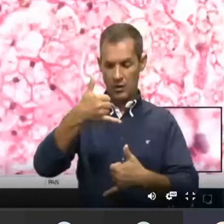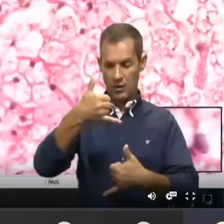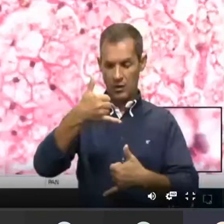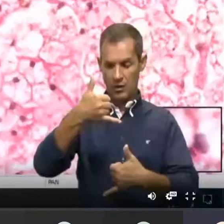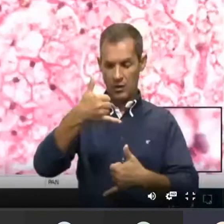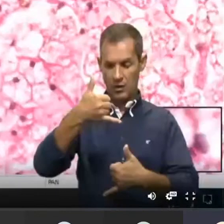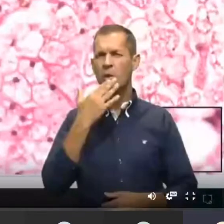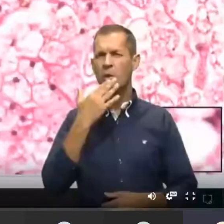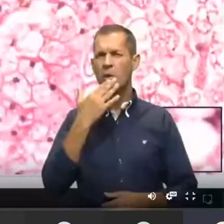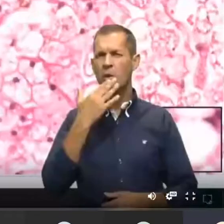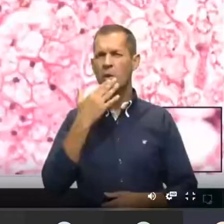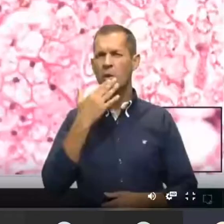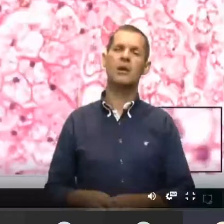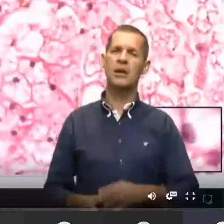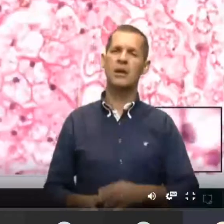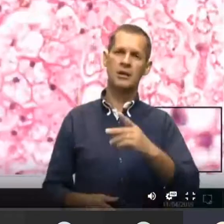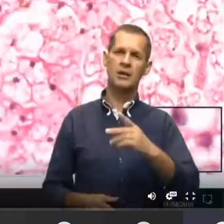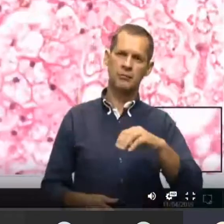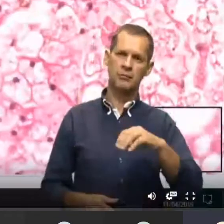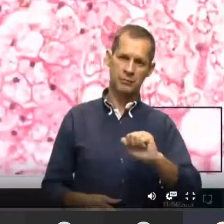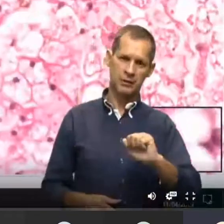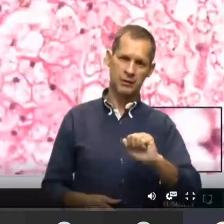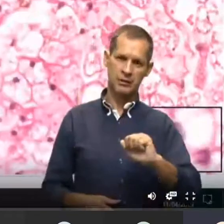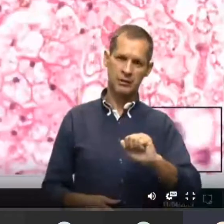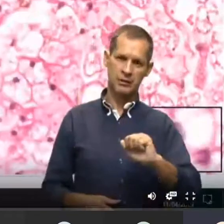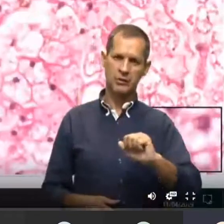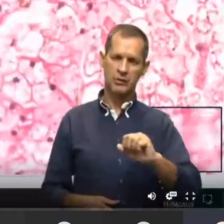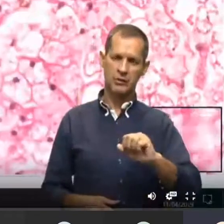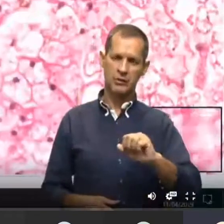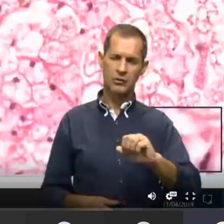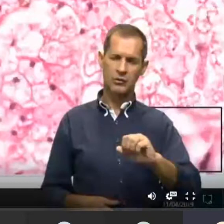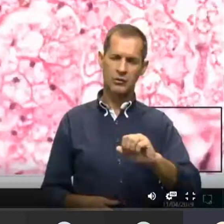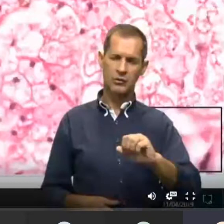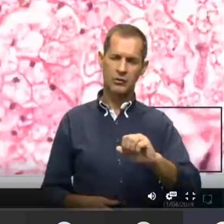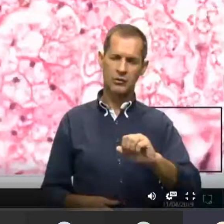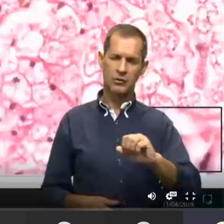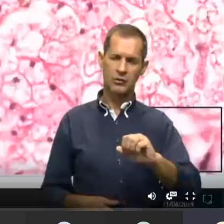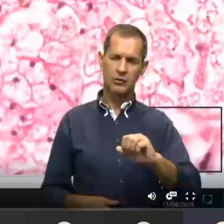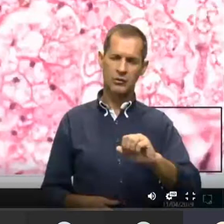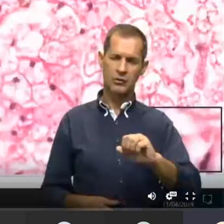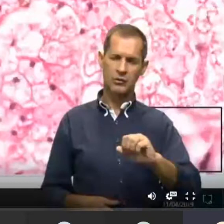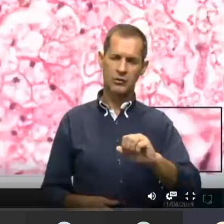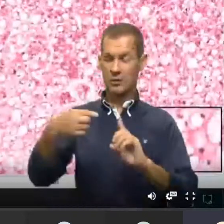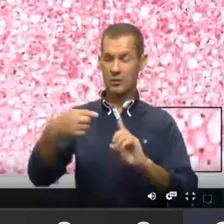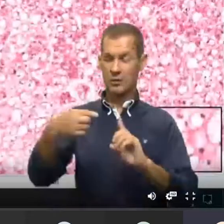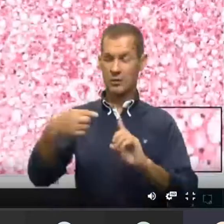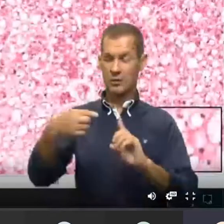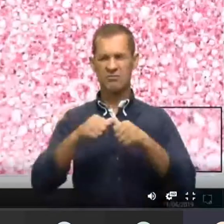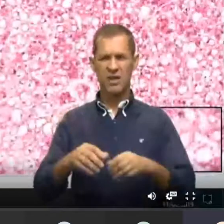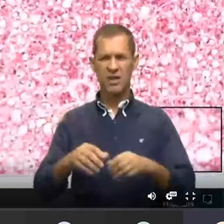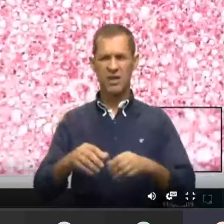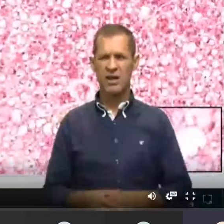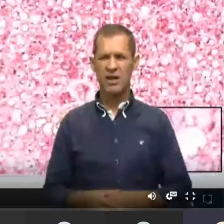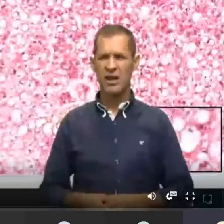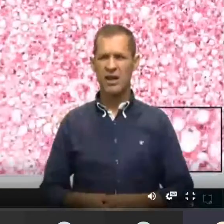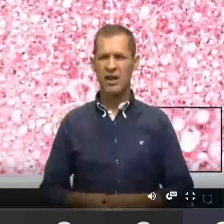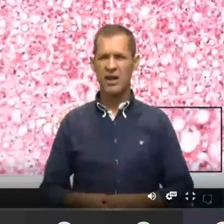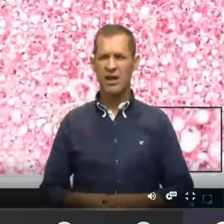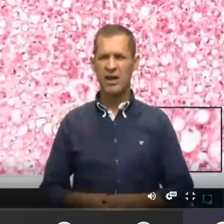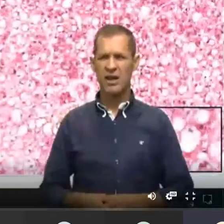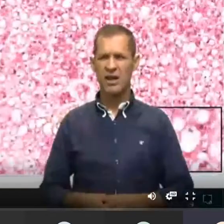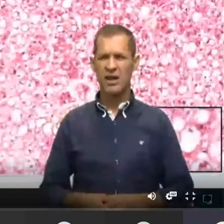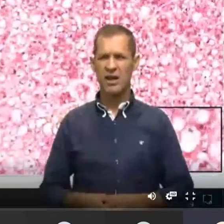são corados, porque a hematoxilina e eosina não tem afinidade lipídica, tá? Então é por isso que fica essa lâmina